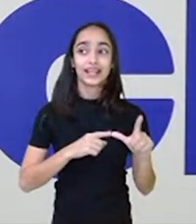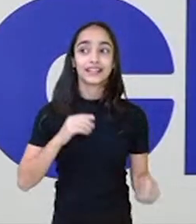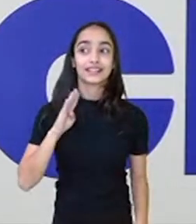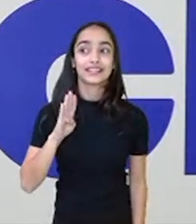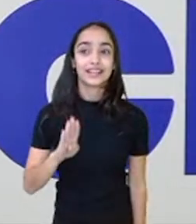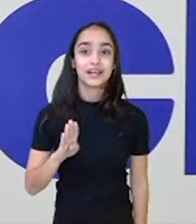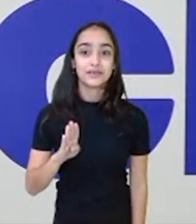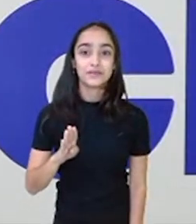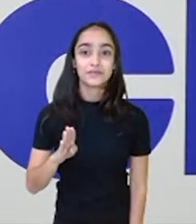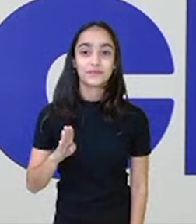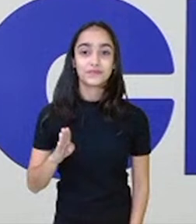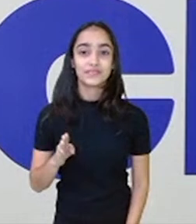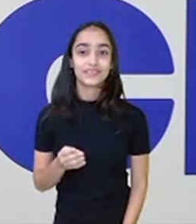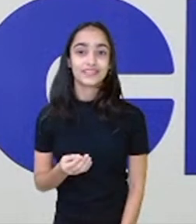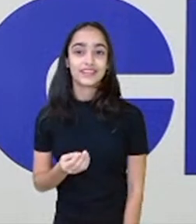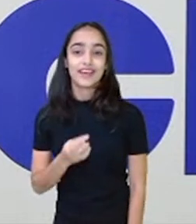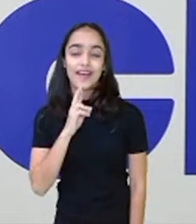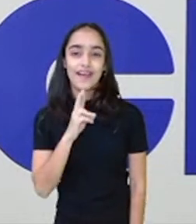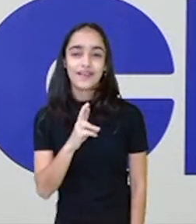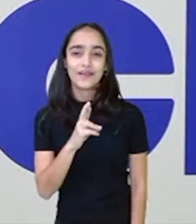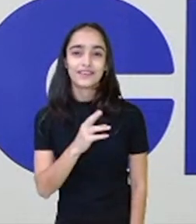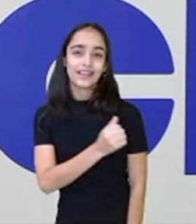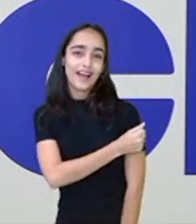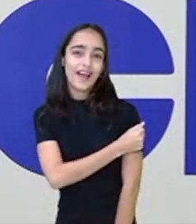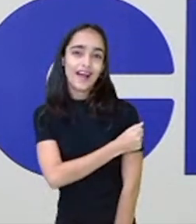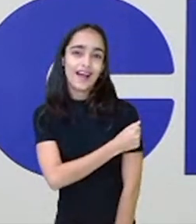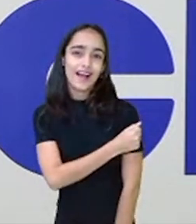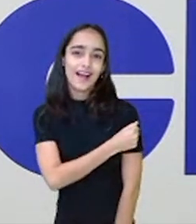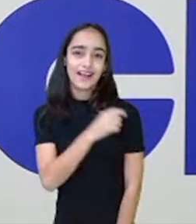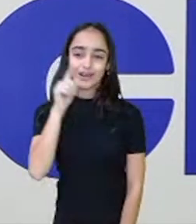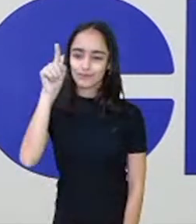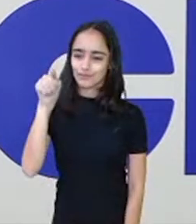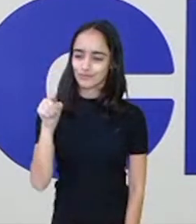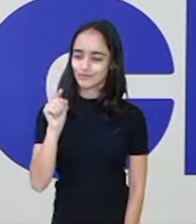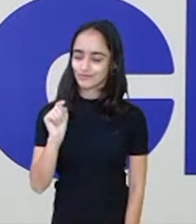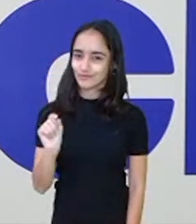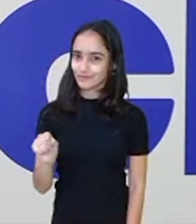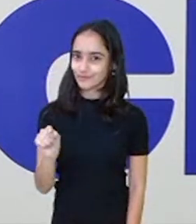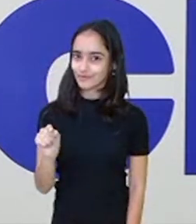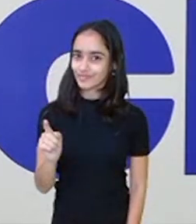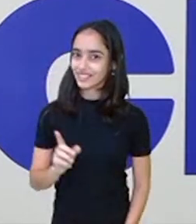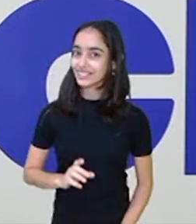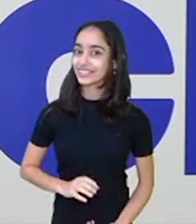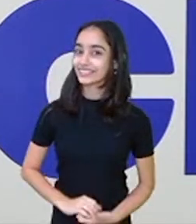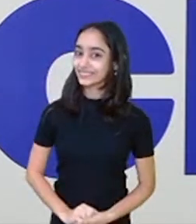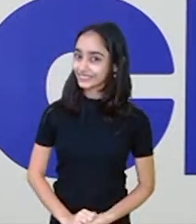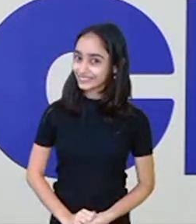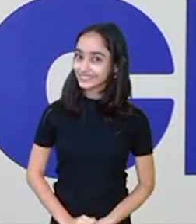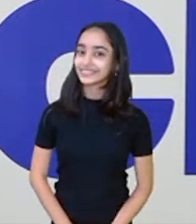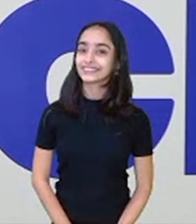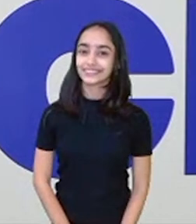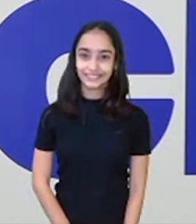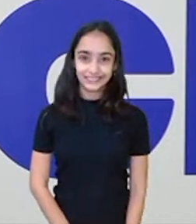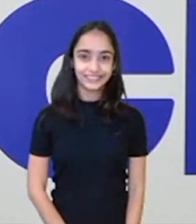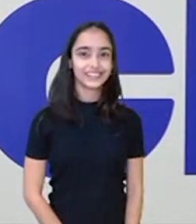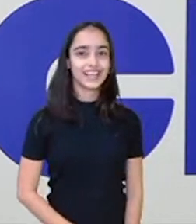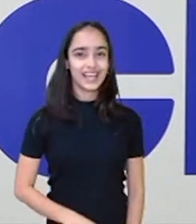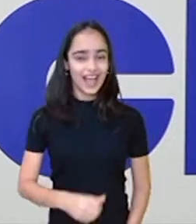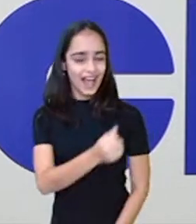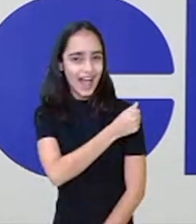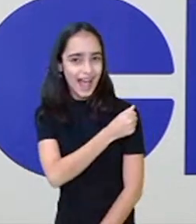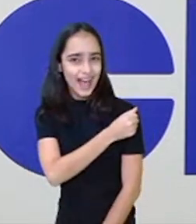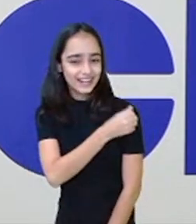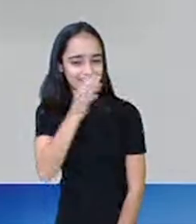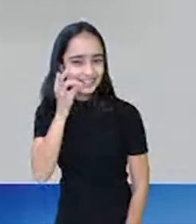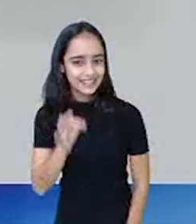exclamação, chegou também. Acertou, né, Ana? Porque às vezes fica dando aquele delayzinho, mas estão acertando, viu,